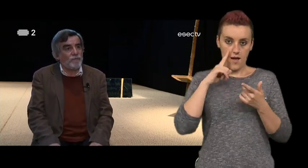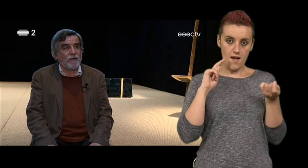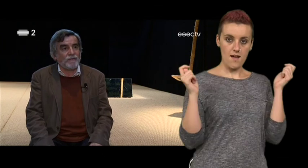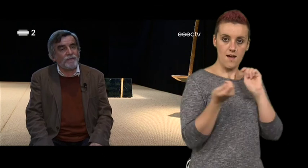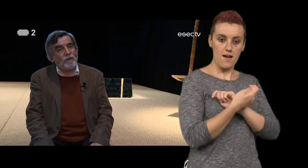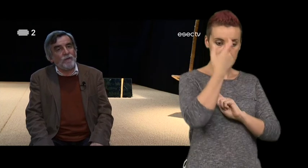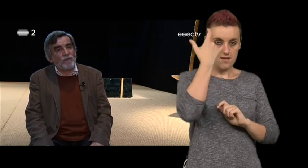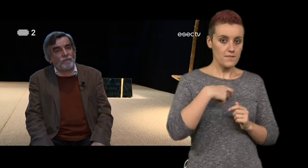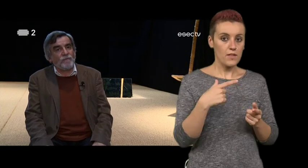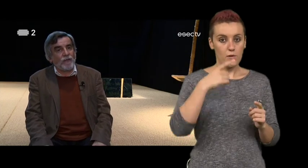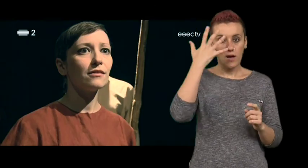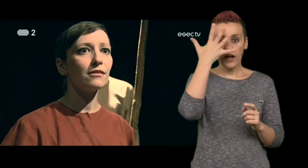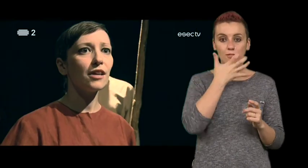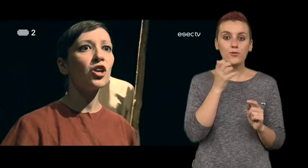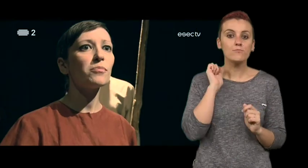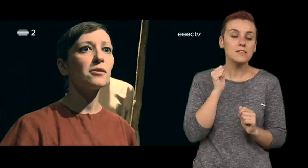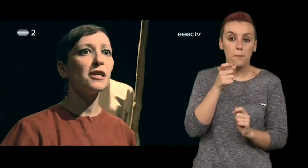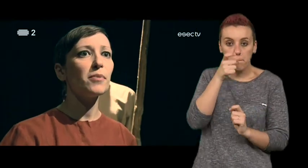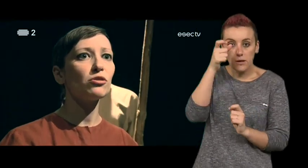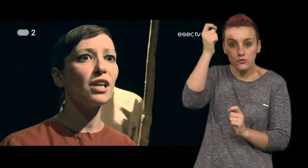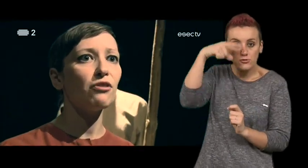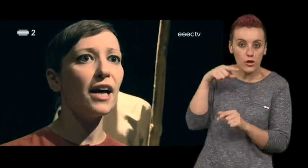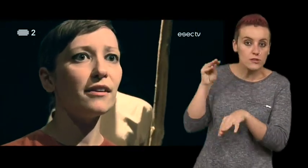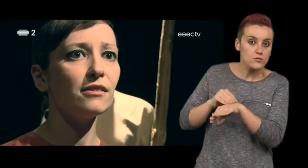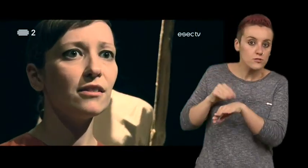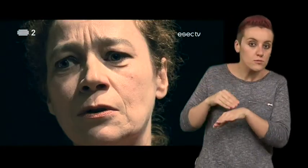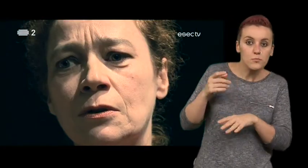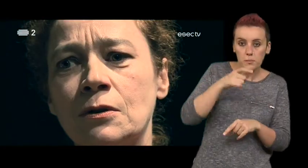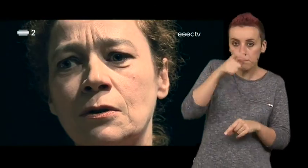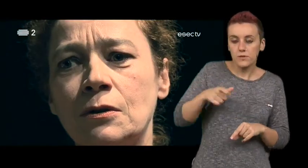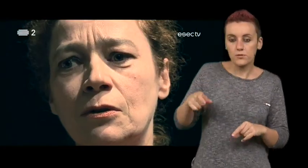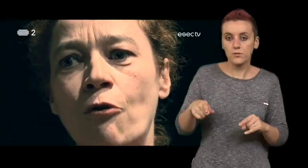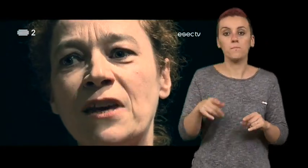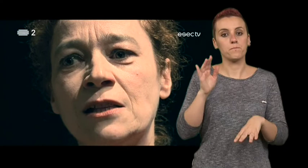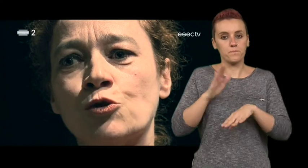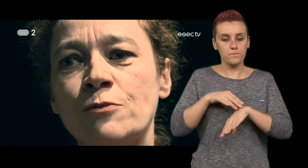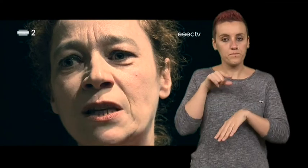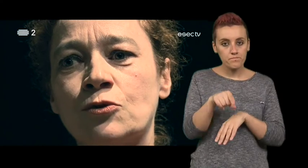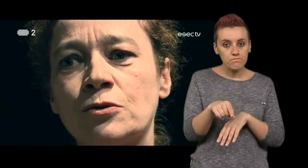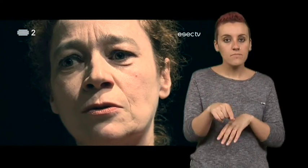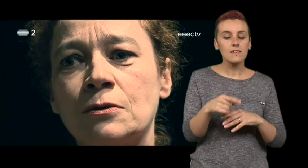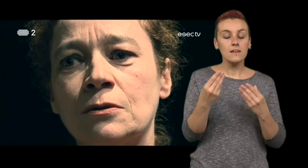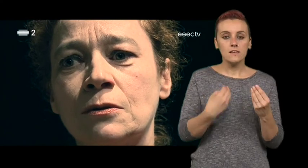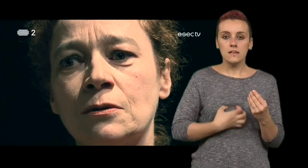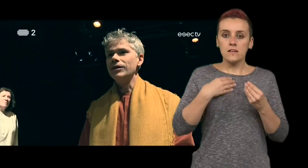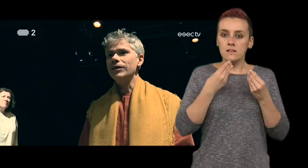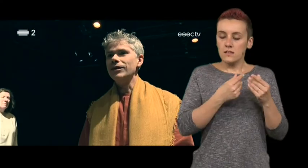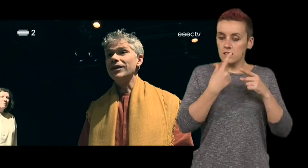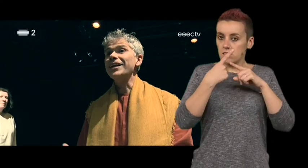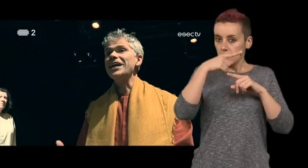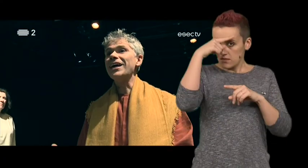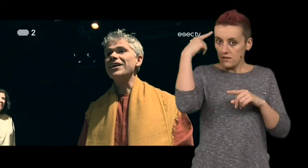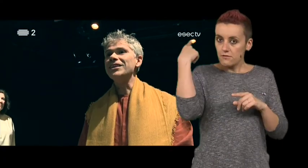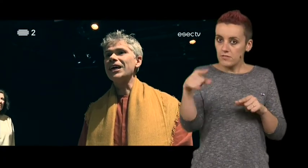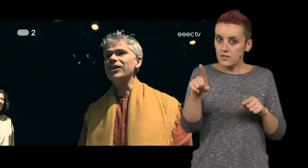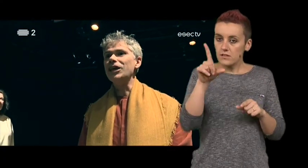a personagens. Os atores vão dar o corpo a vozes, a testemunhos. E daí a dificuldade e, ao